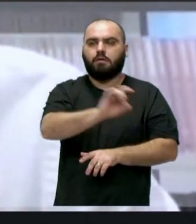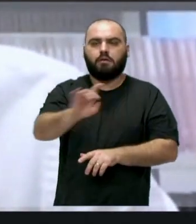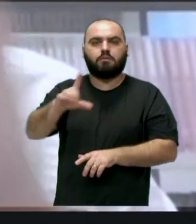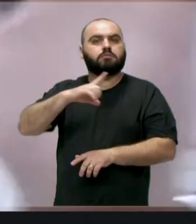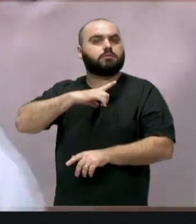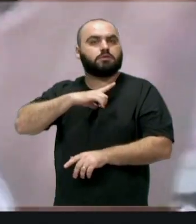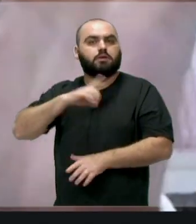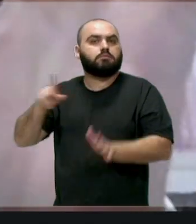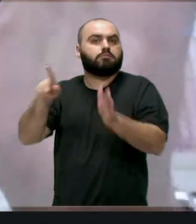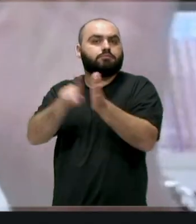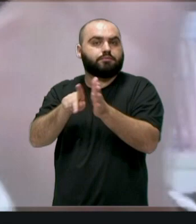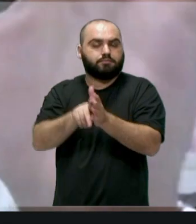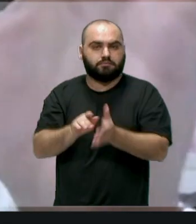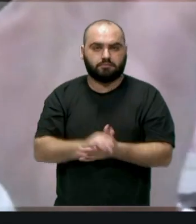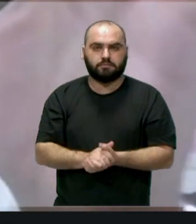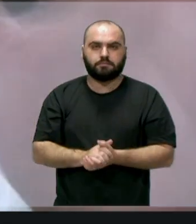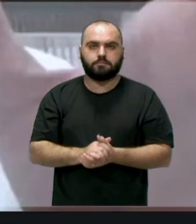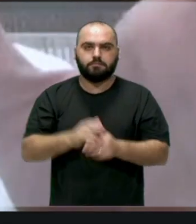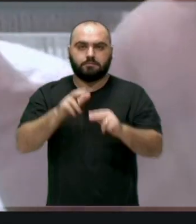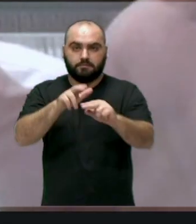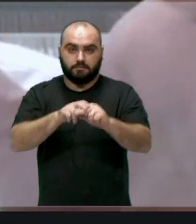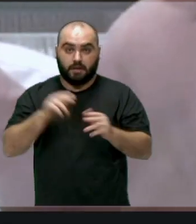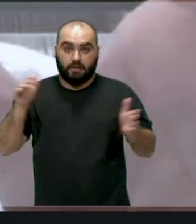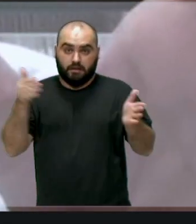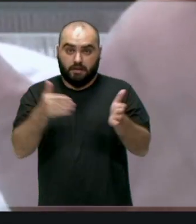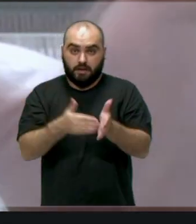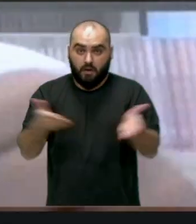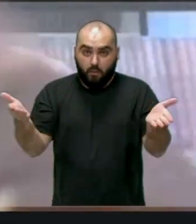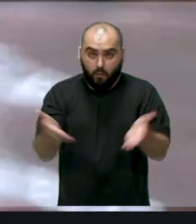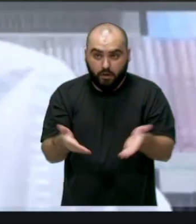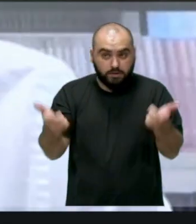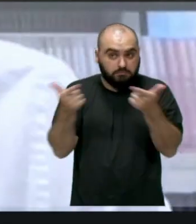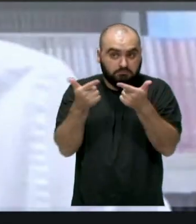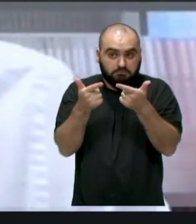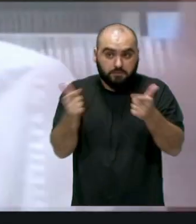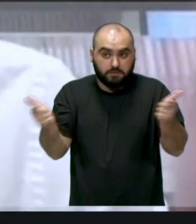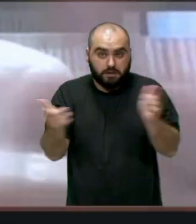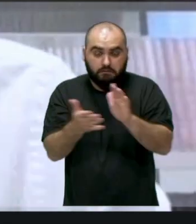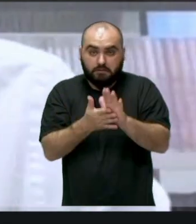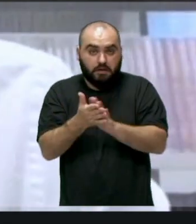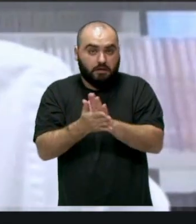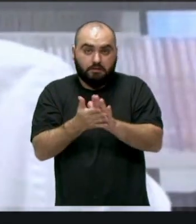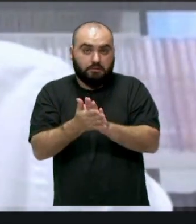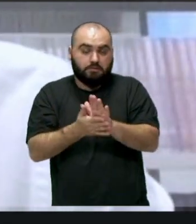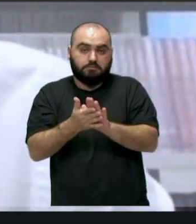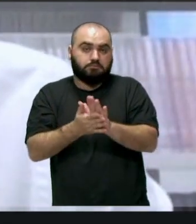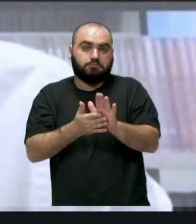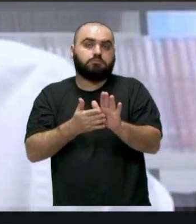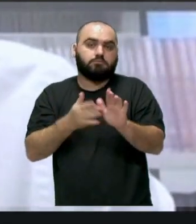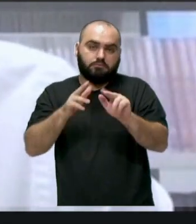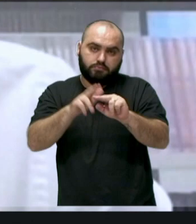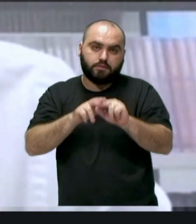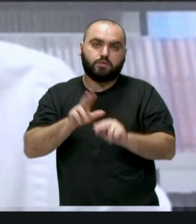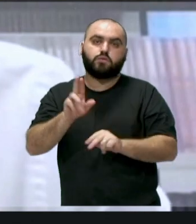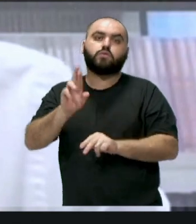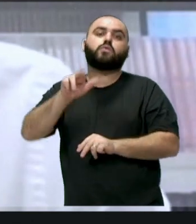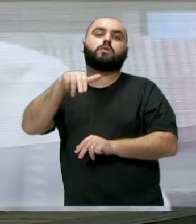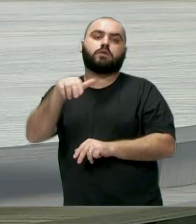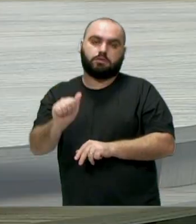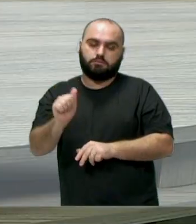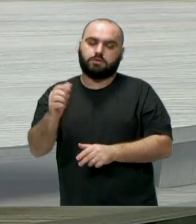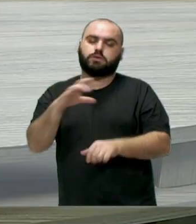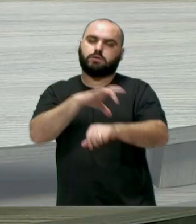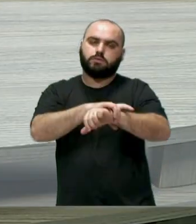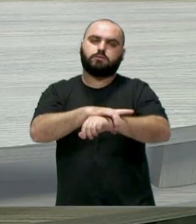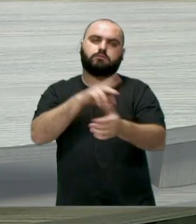impresso. Então, até hoje, não houve nenhum indício de fraude, e sim, a urna ela é segura.